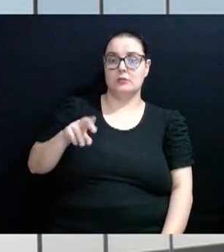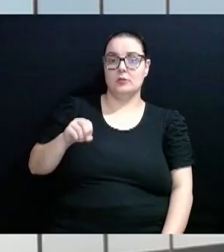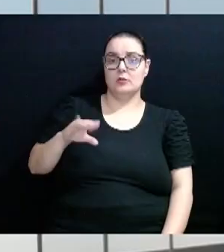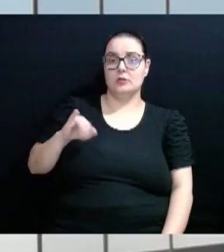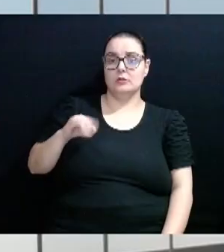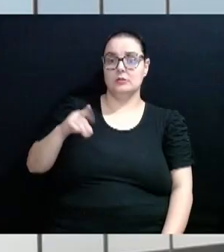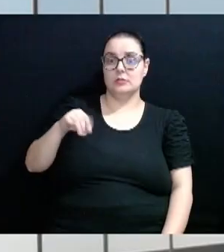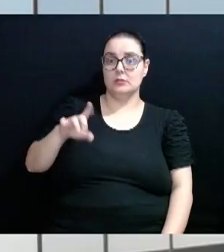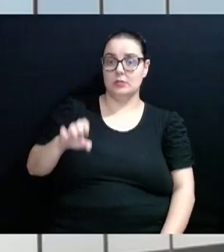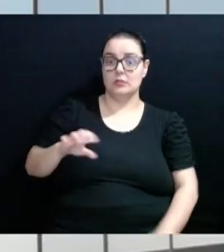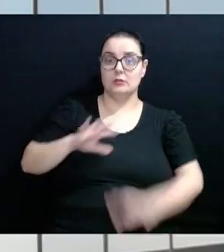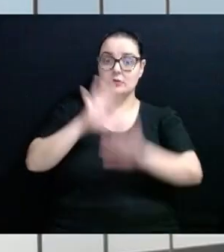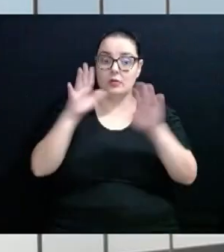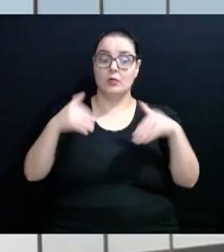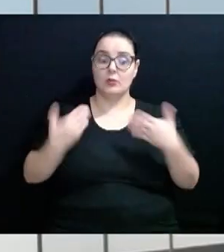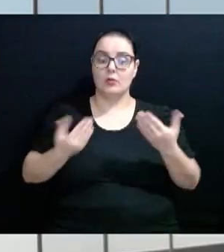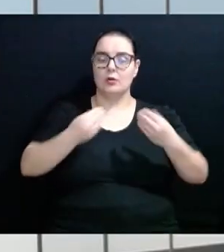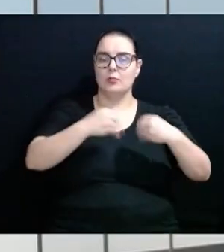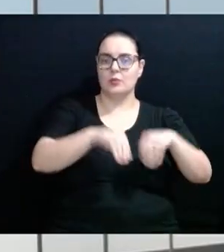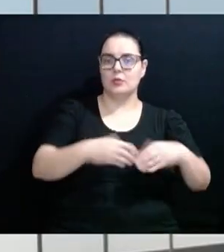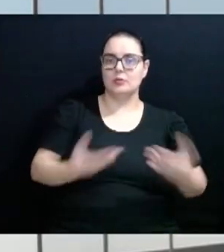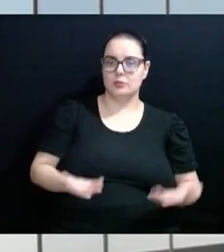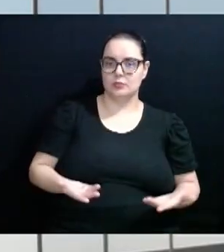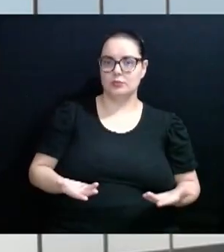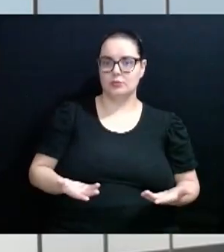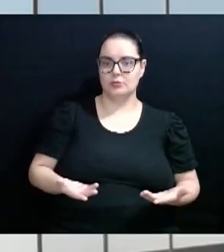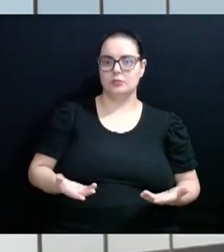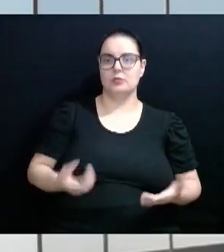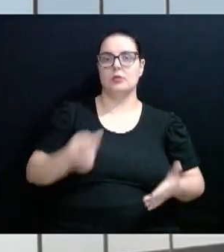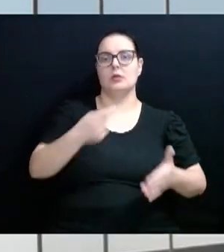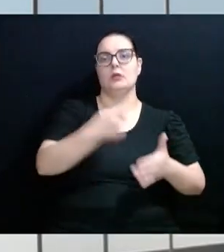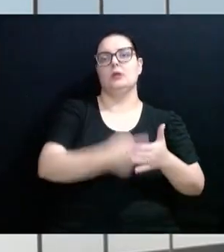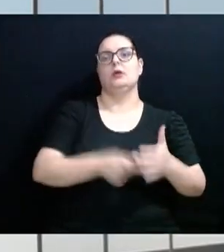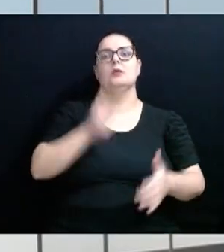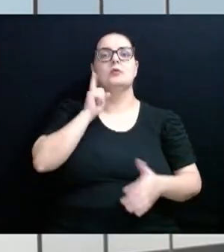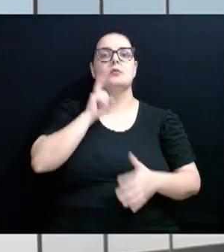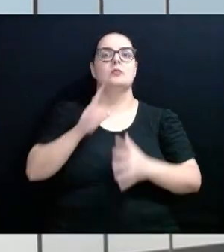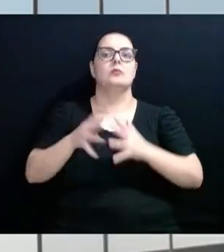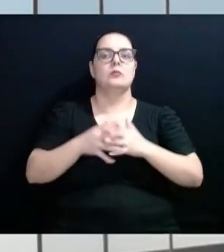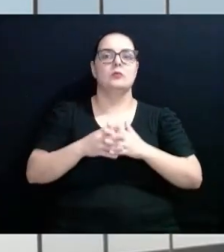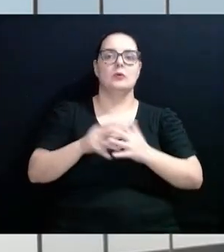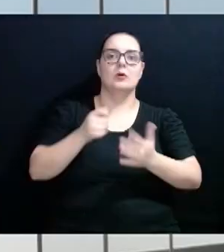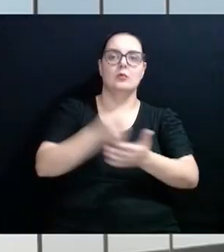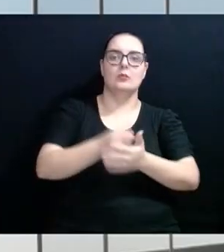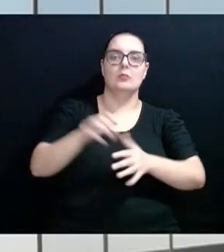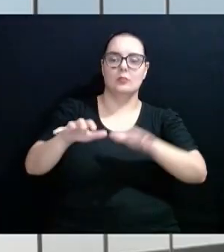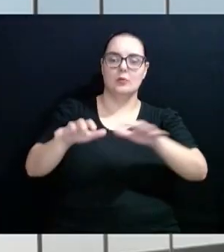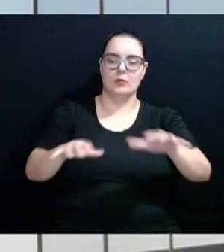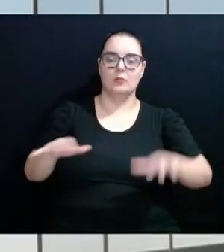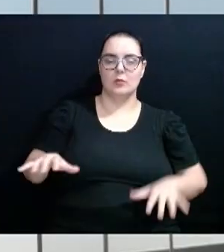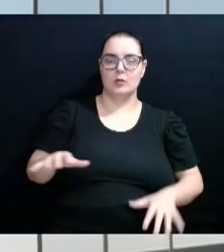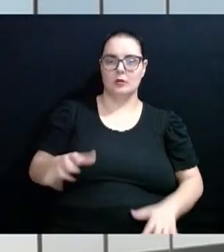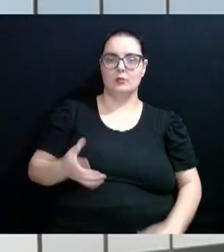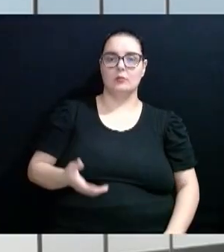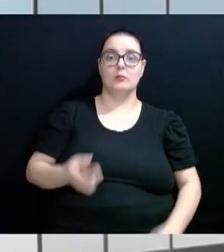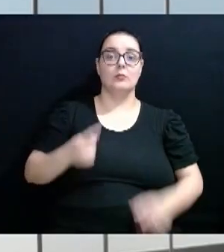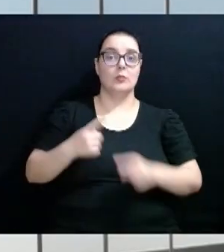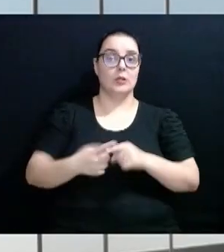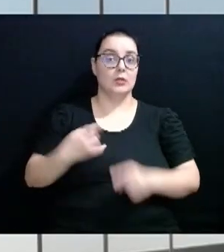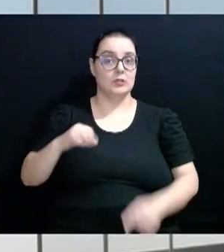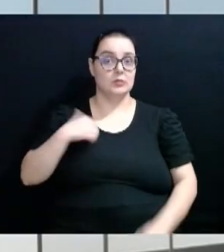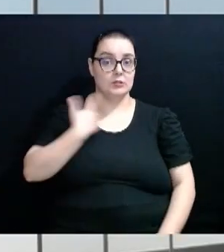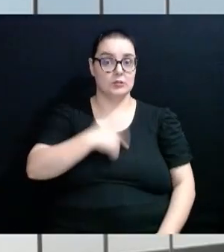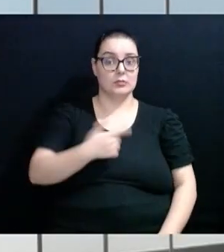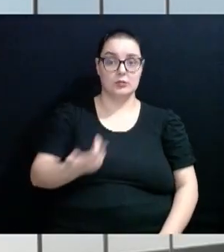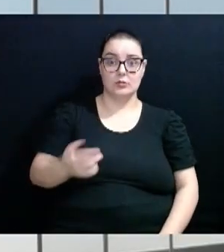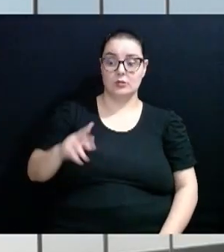claramente qual é o dano que as tarifas americanas estão impondo ao setor A, B e C, porque se nós formos